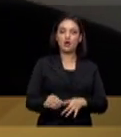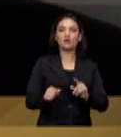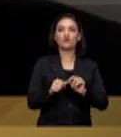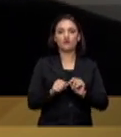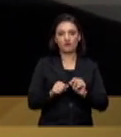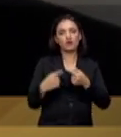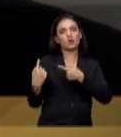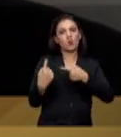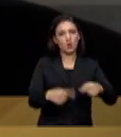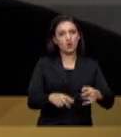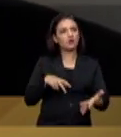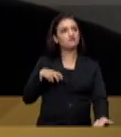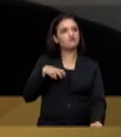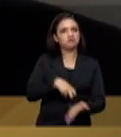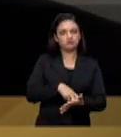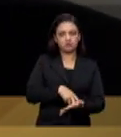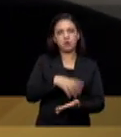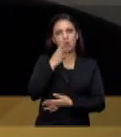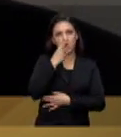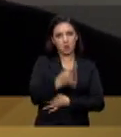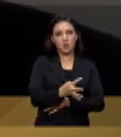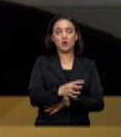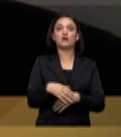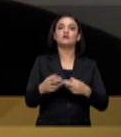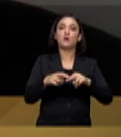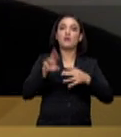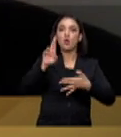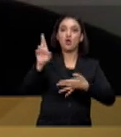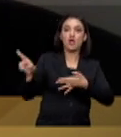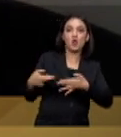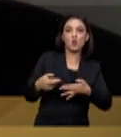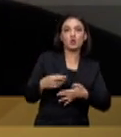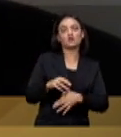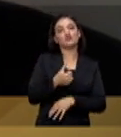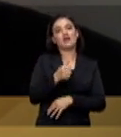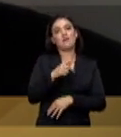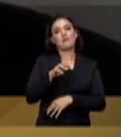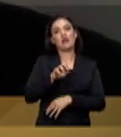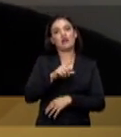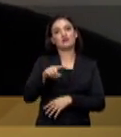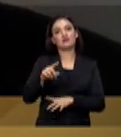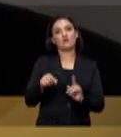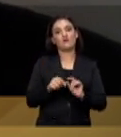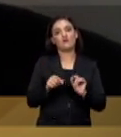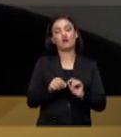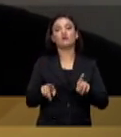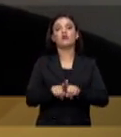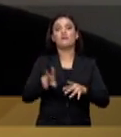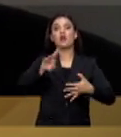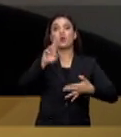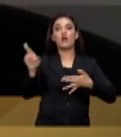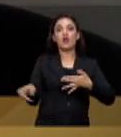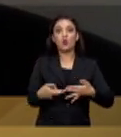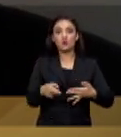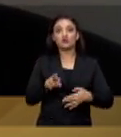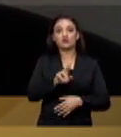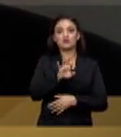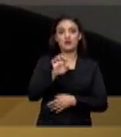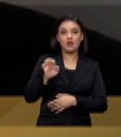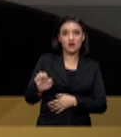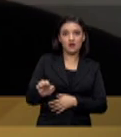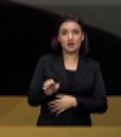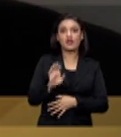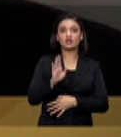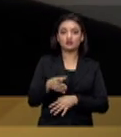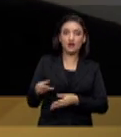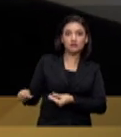condenatória, nas razões do recurso de apelação interposto, assim como nos recursos extraordinários